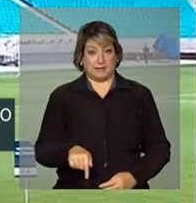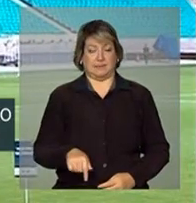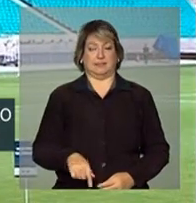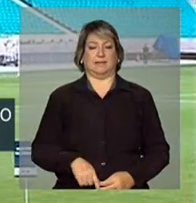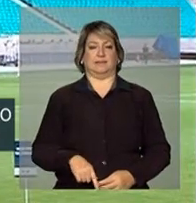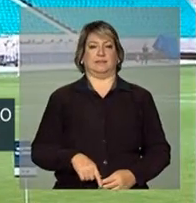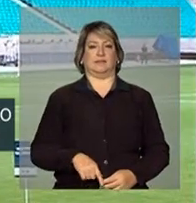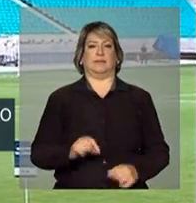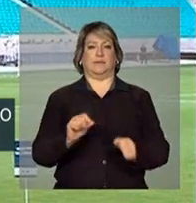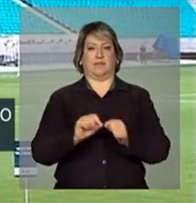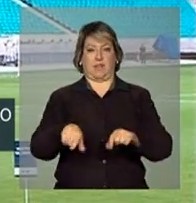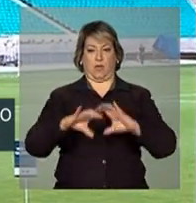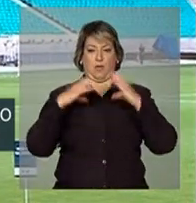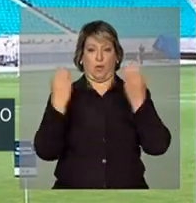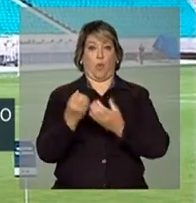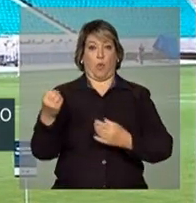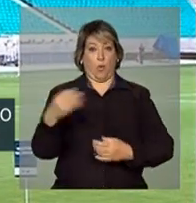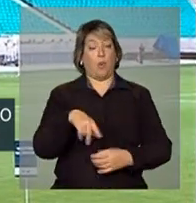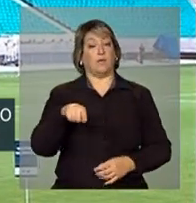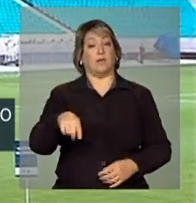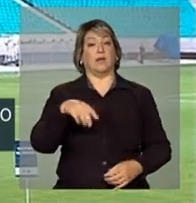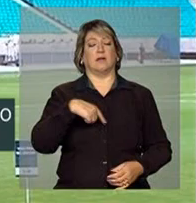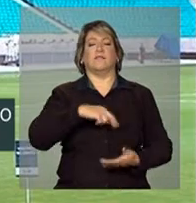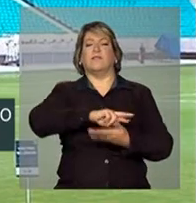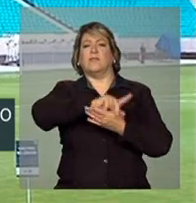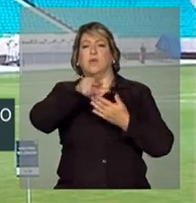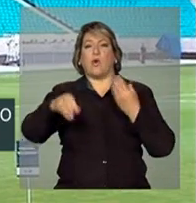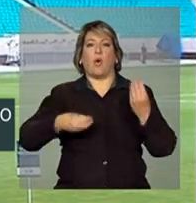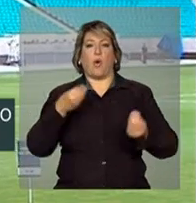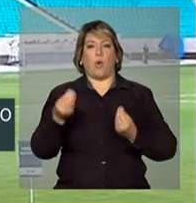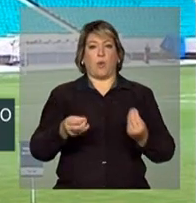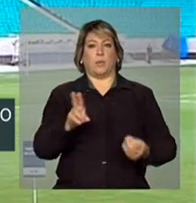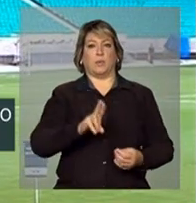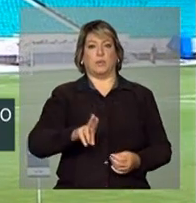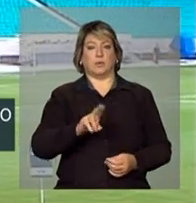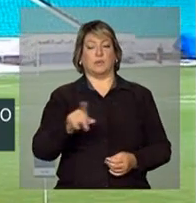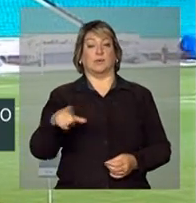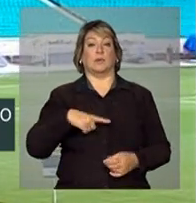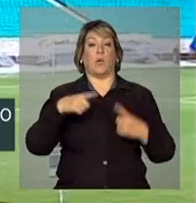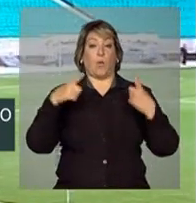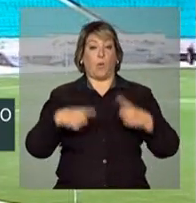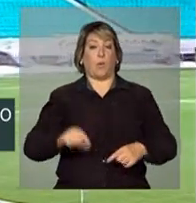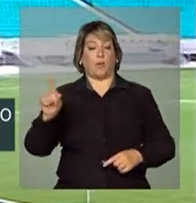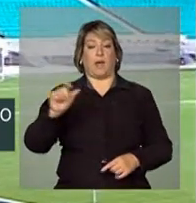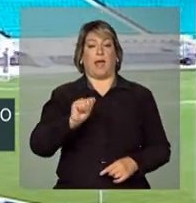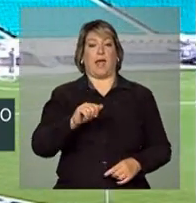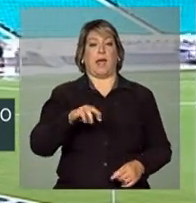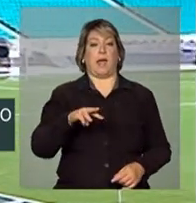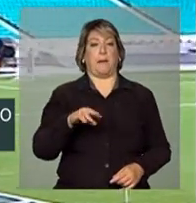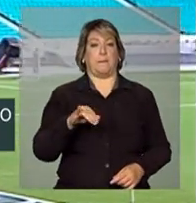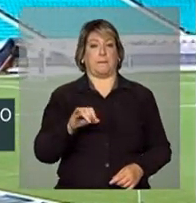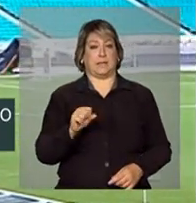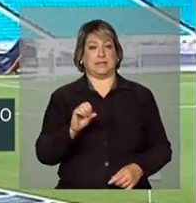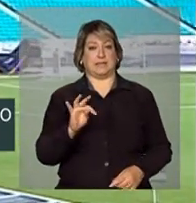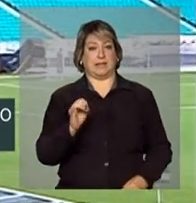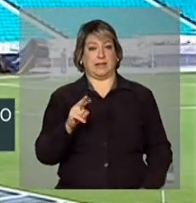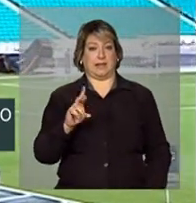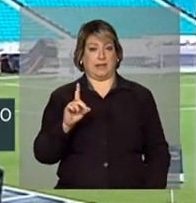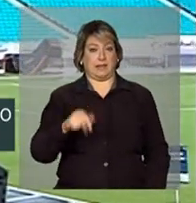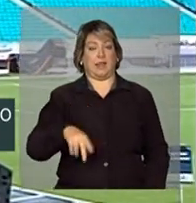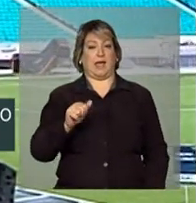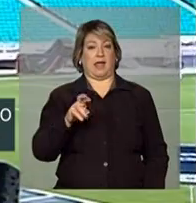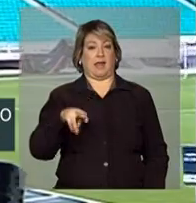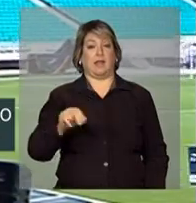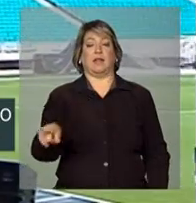ela é inspirada num modelo multiuso como o da Amsterdã Arena, que foi consultora